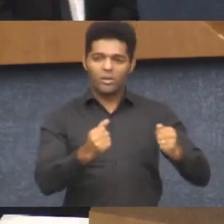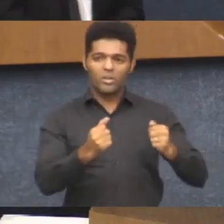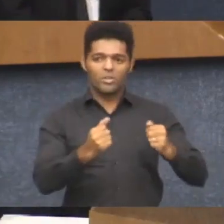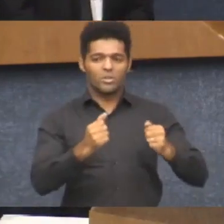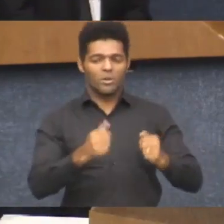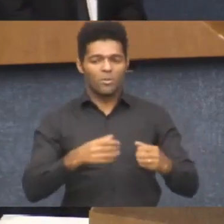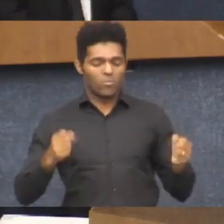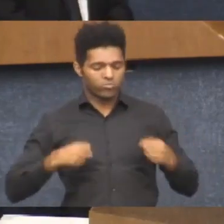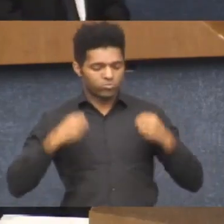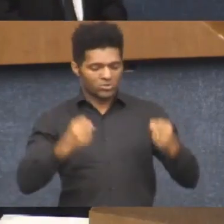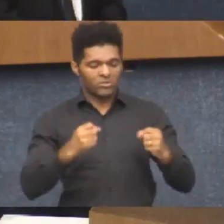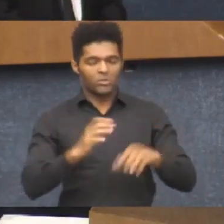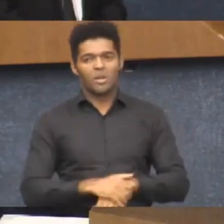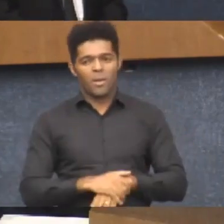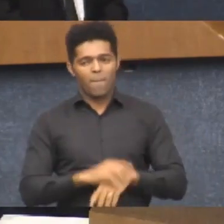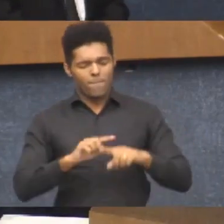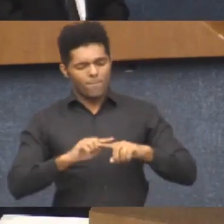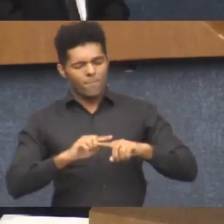trabalho são as ideais.